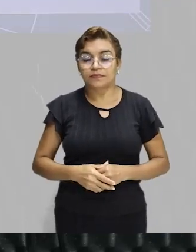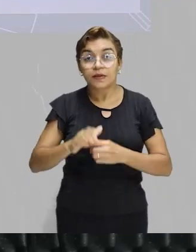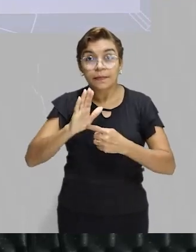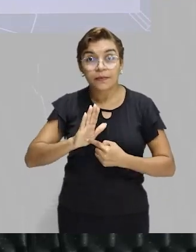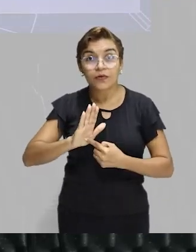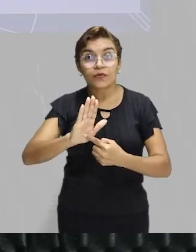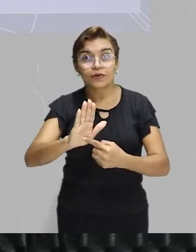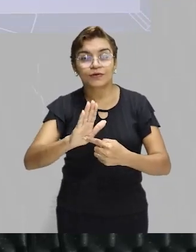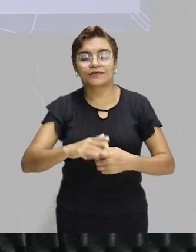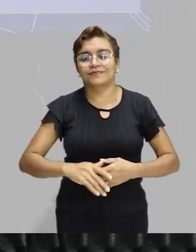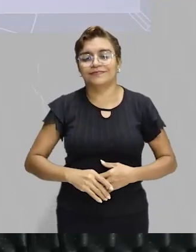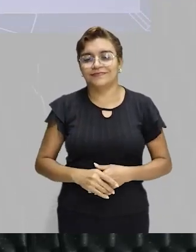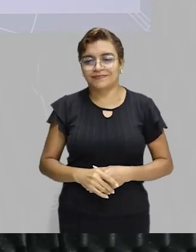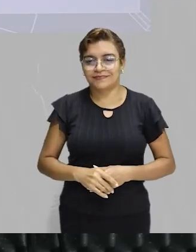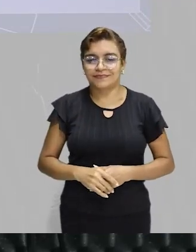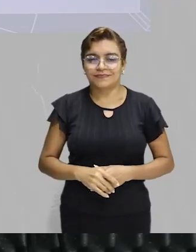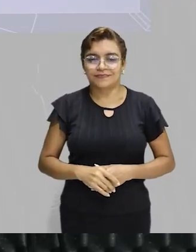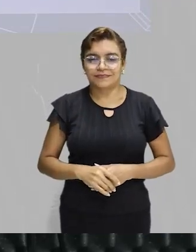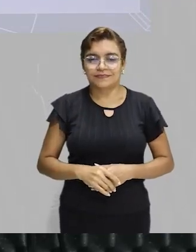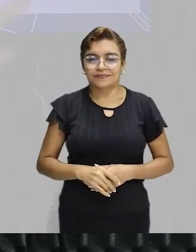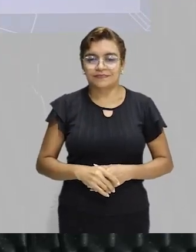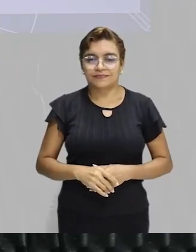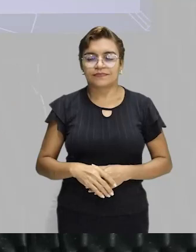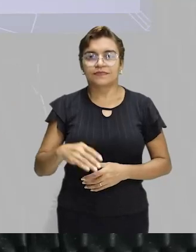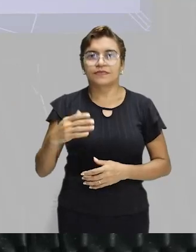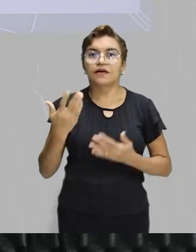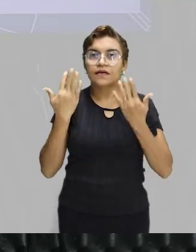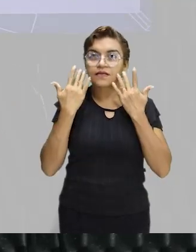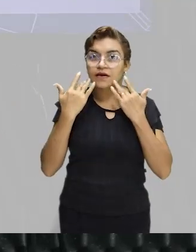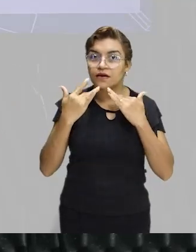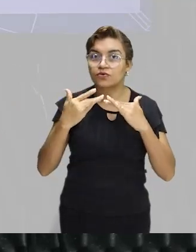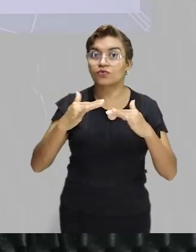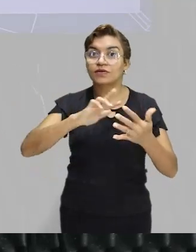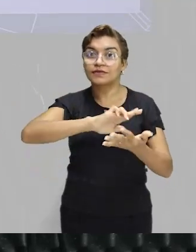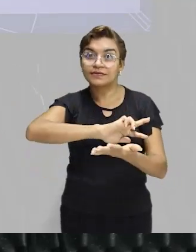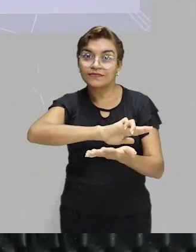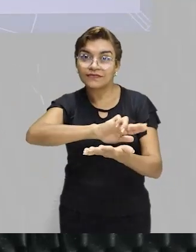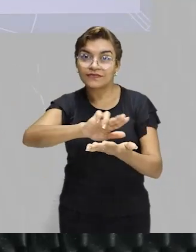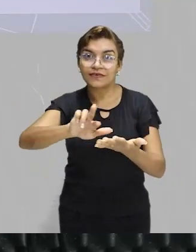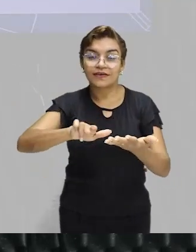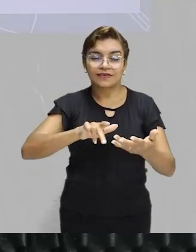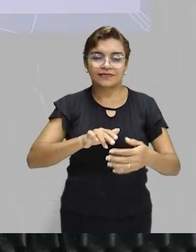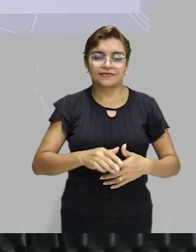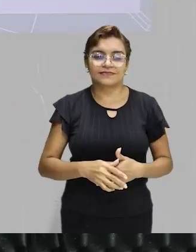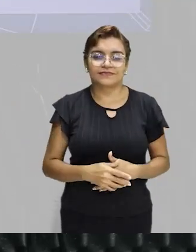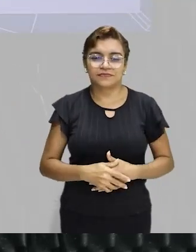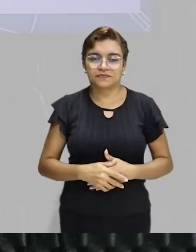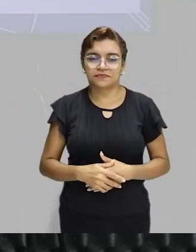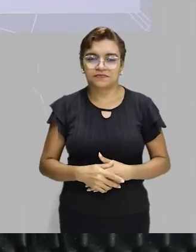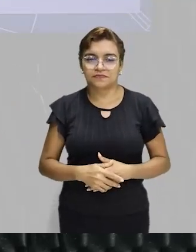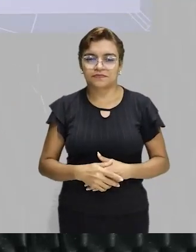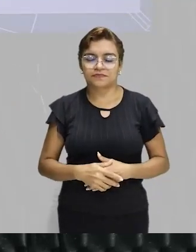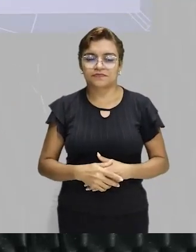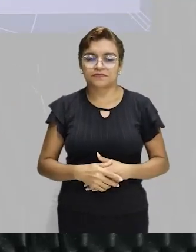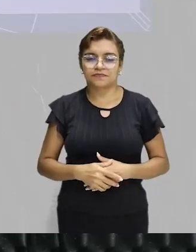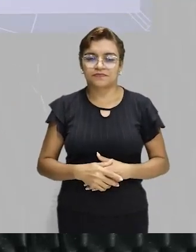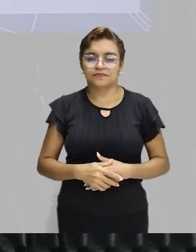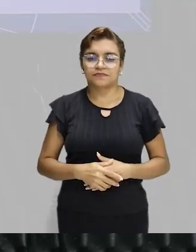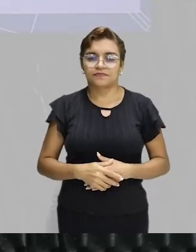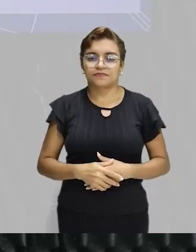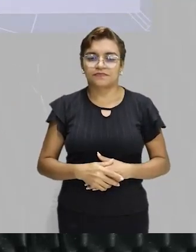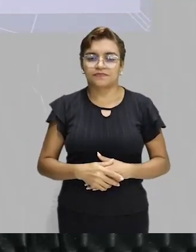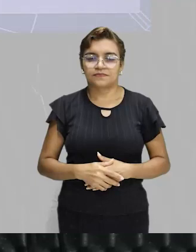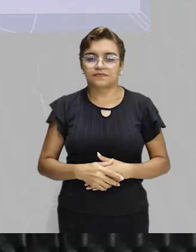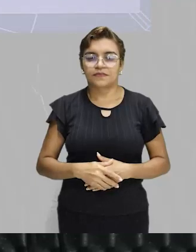apresenta. Diverse nature, natureza diversa. Ethnic, étnica.